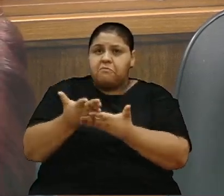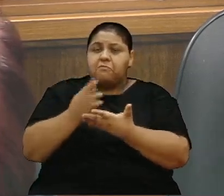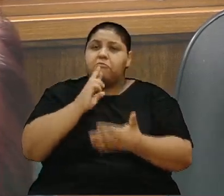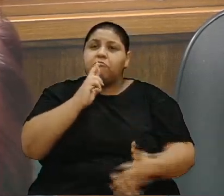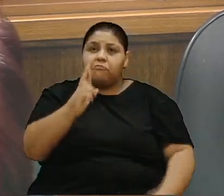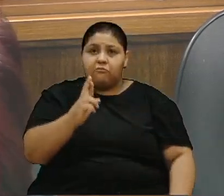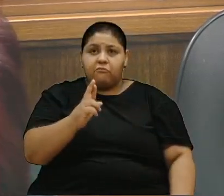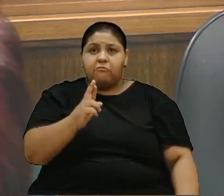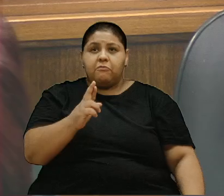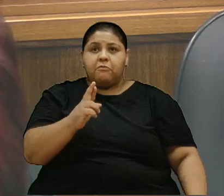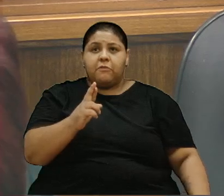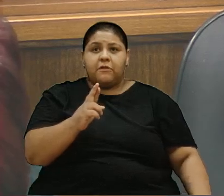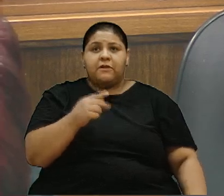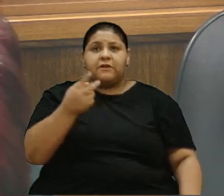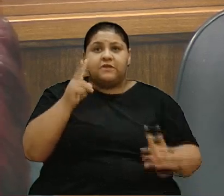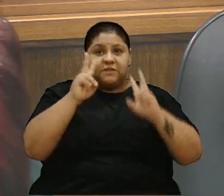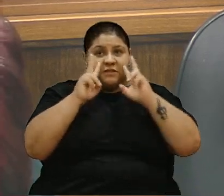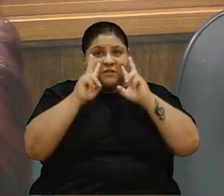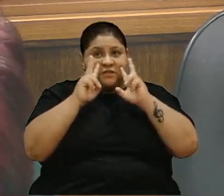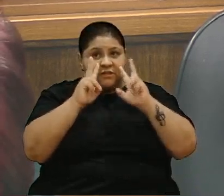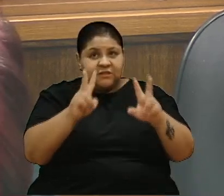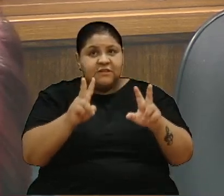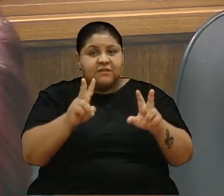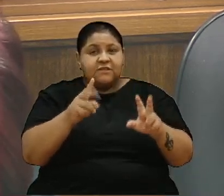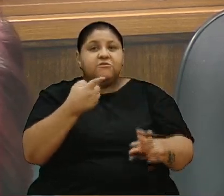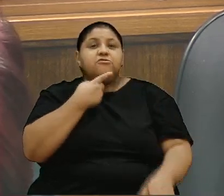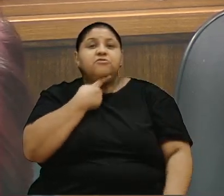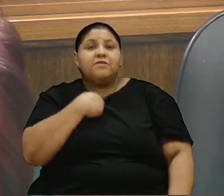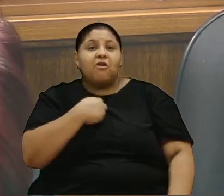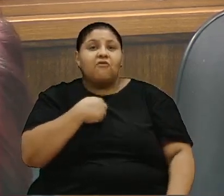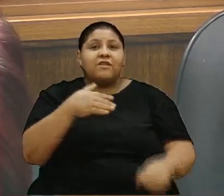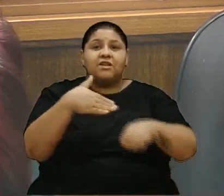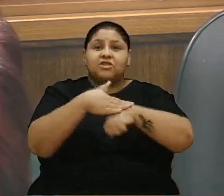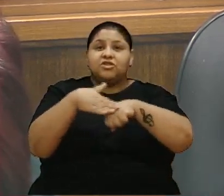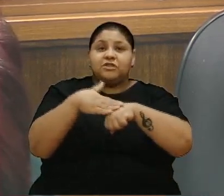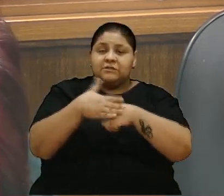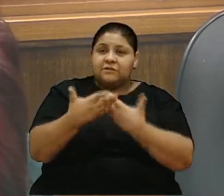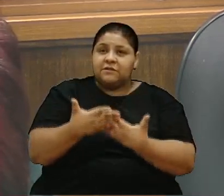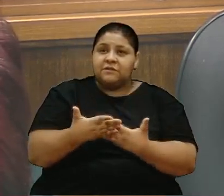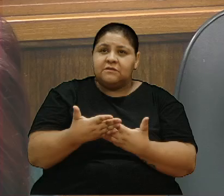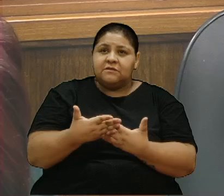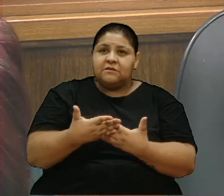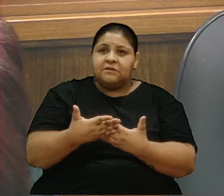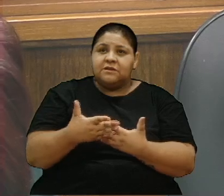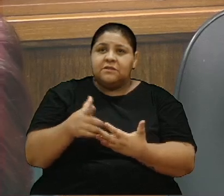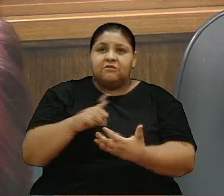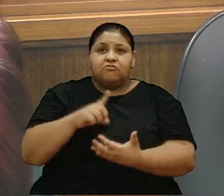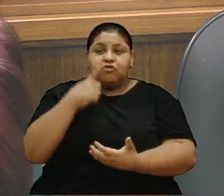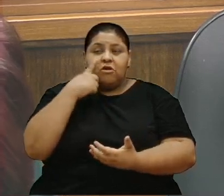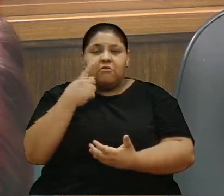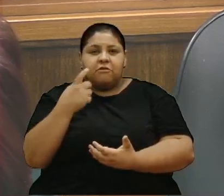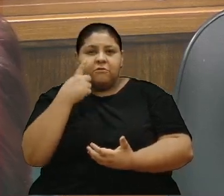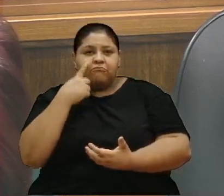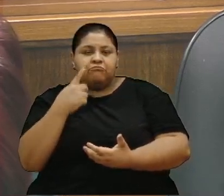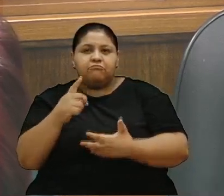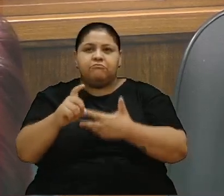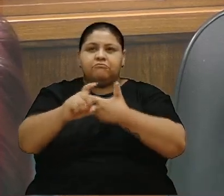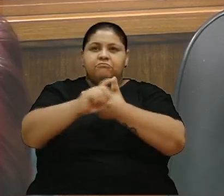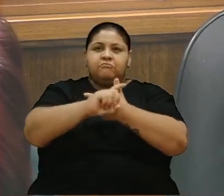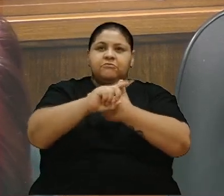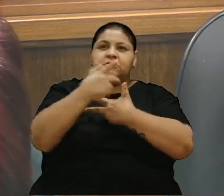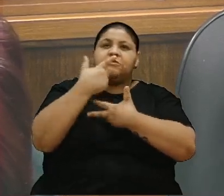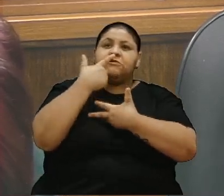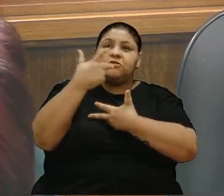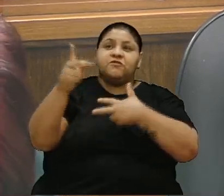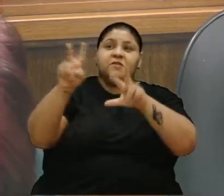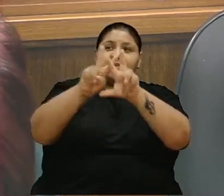responder. Se a gente enxerga, a gente não está com vontade de dialogar. A gente não está com o interesse do executivo de falar sobre